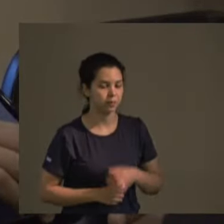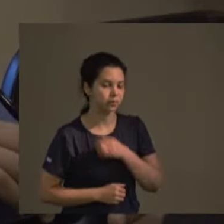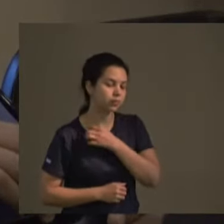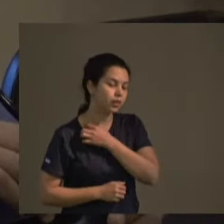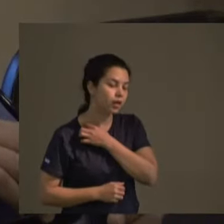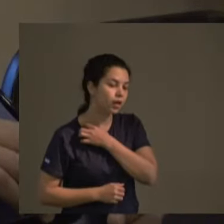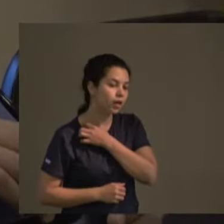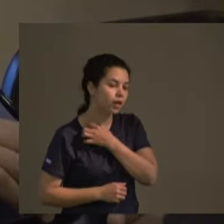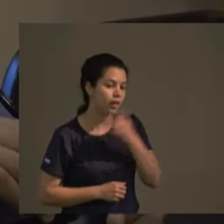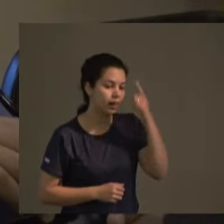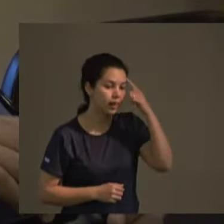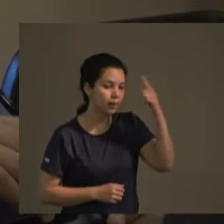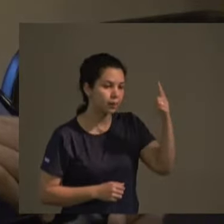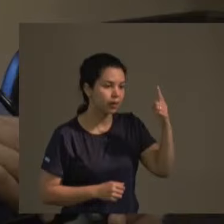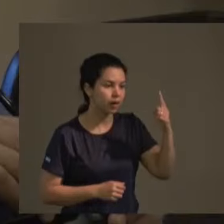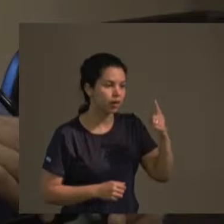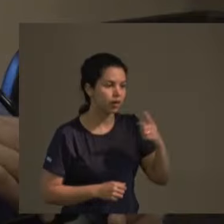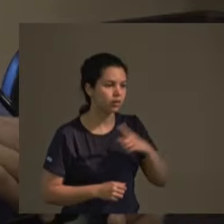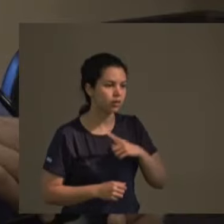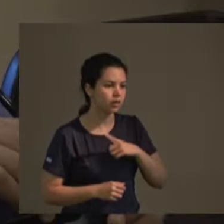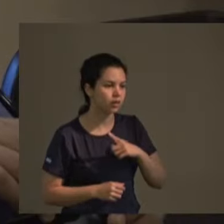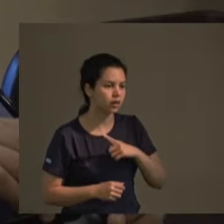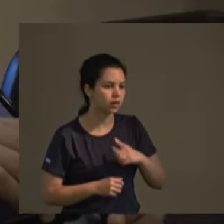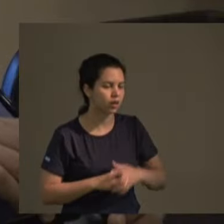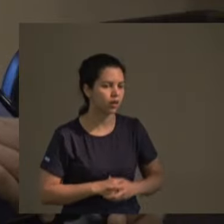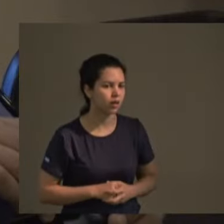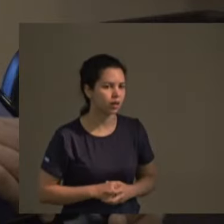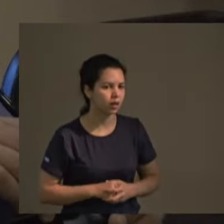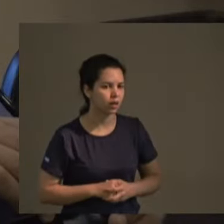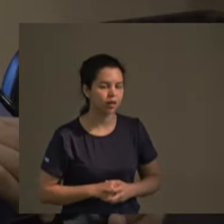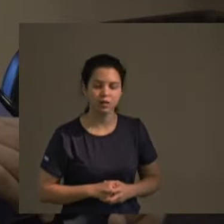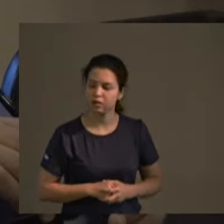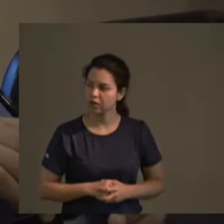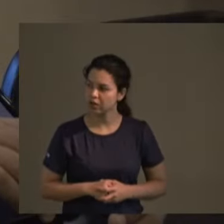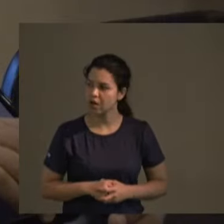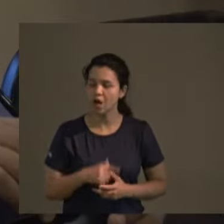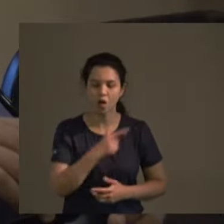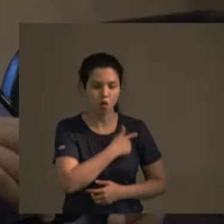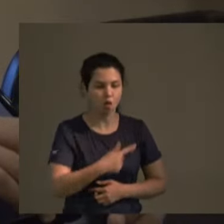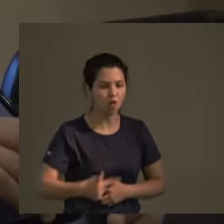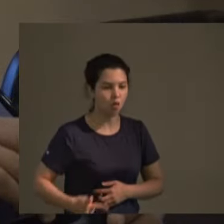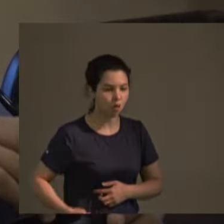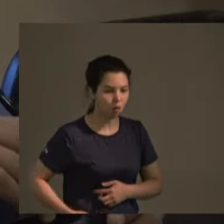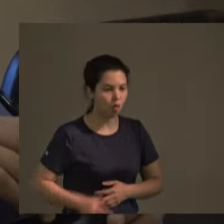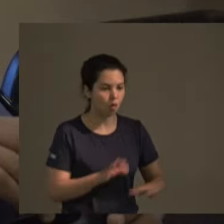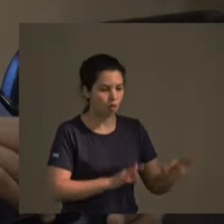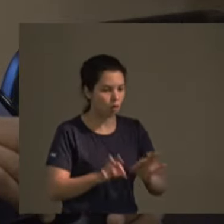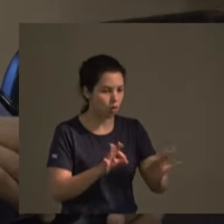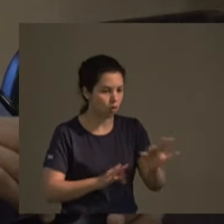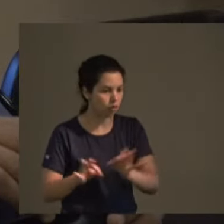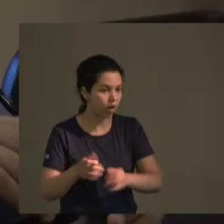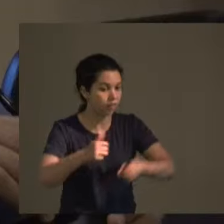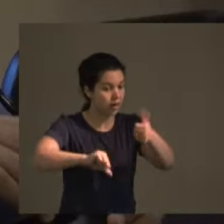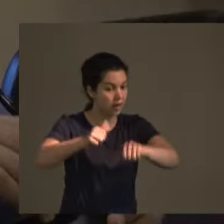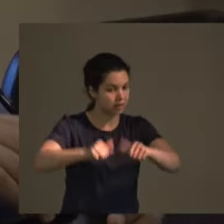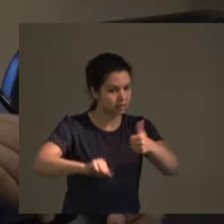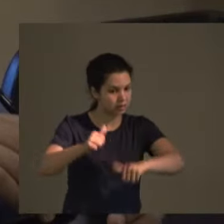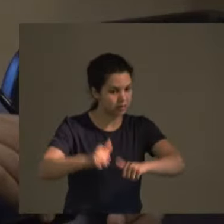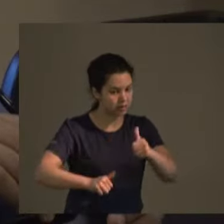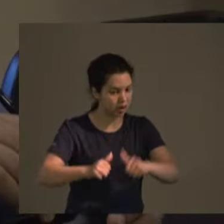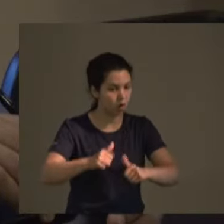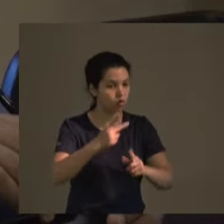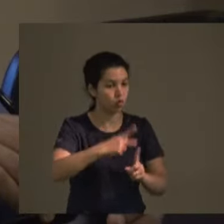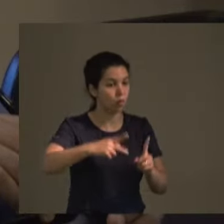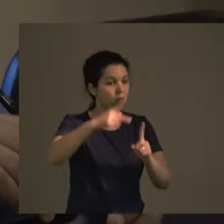caberá, depois nós vamos falar da governança e do monitoramento e da avaliação do plano. Então, a ideia é que